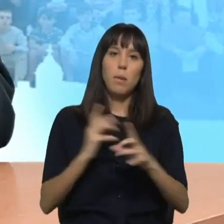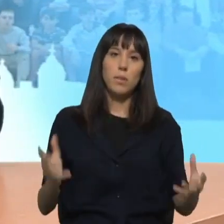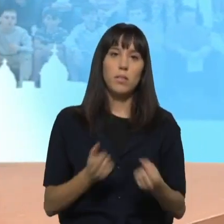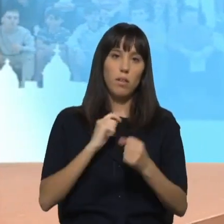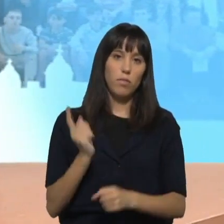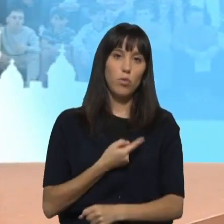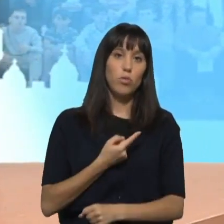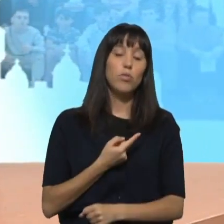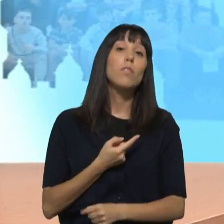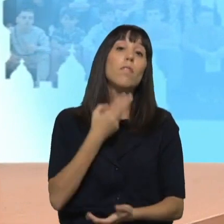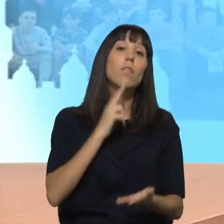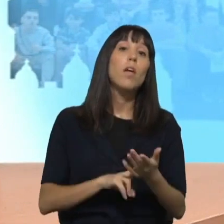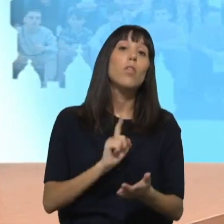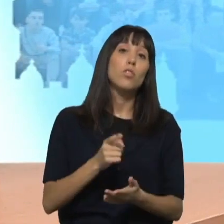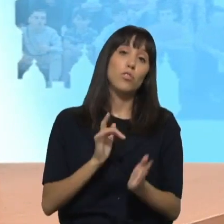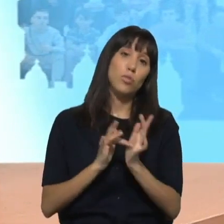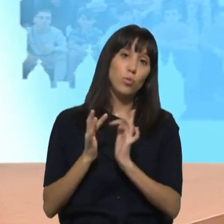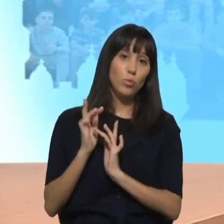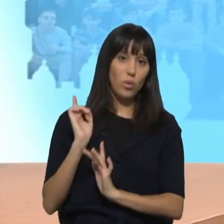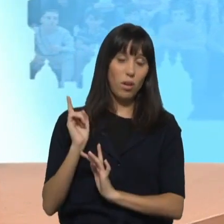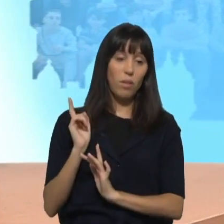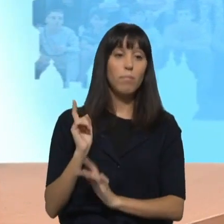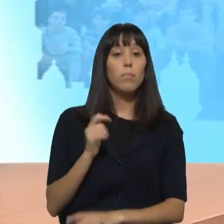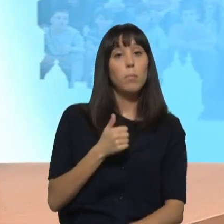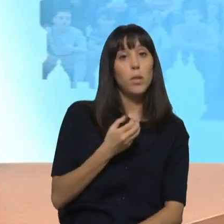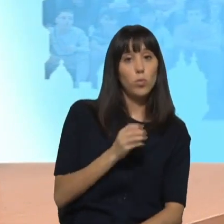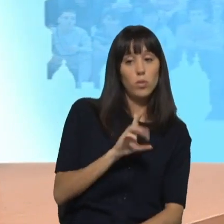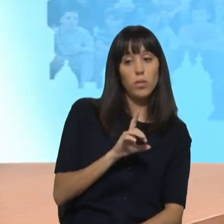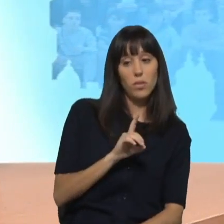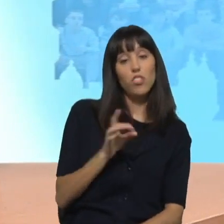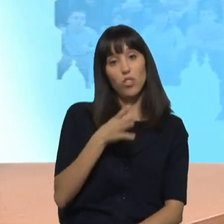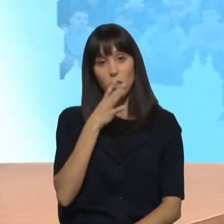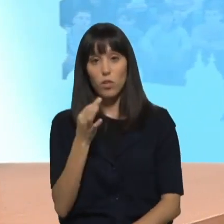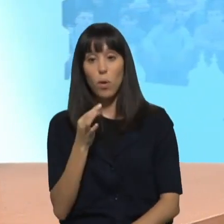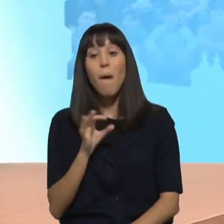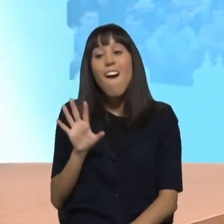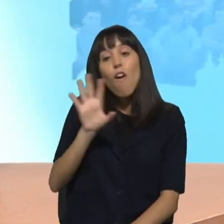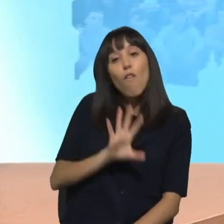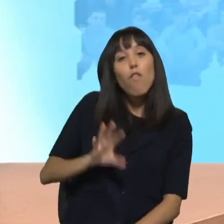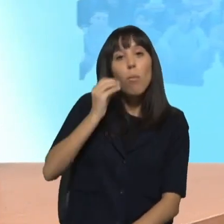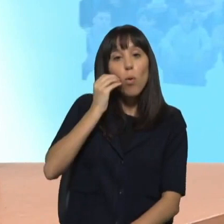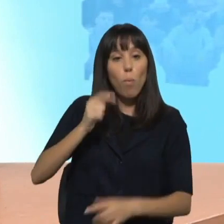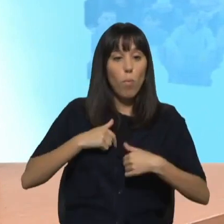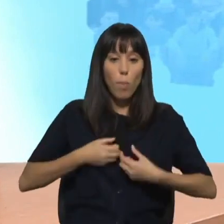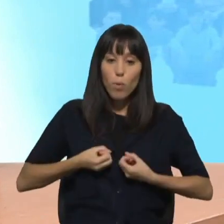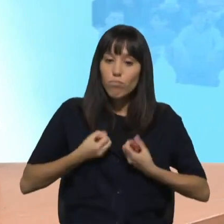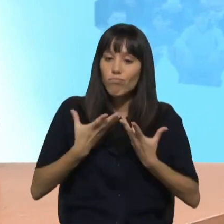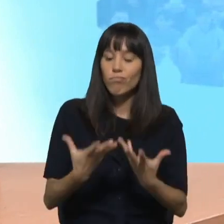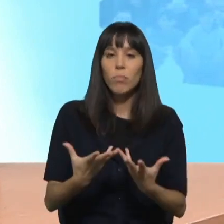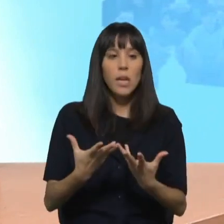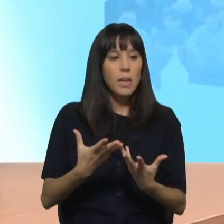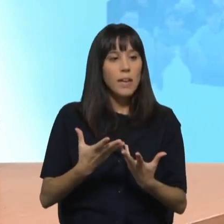Portanto, eu julgo que o Bento XVI, não só pelo que disse, mas também pelo método, pela maneira como ele vivia